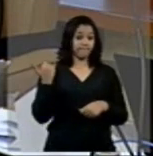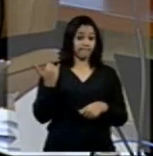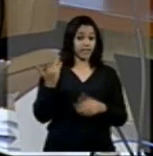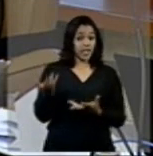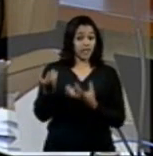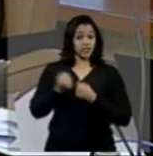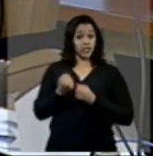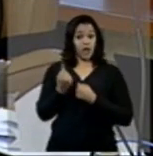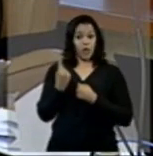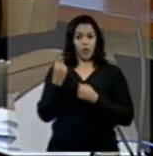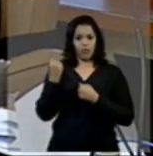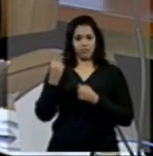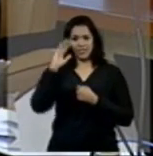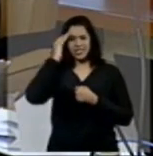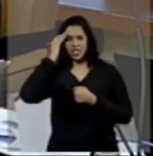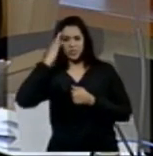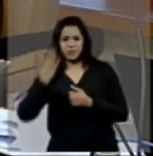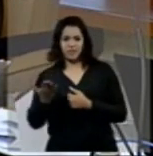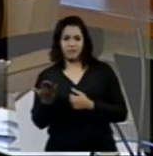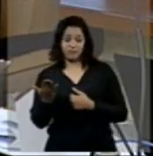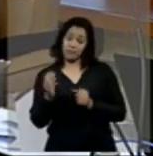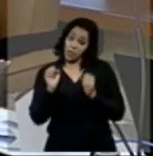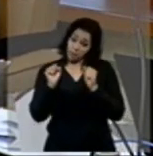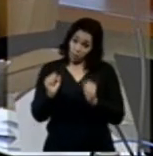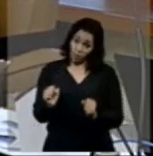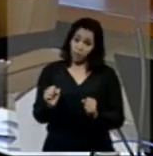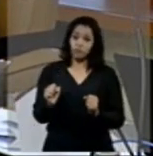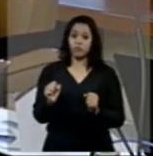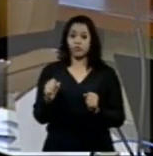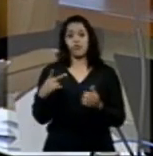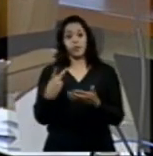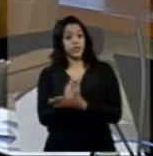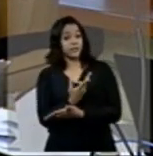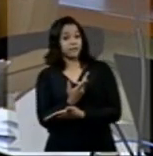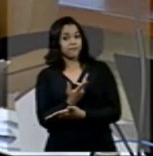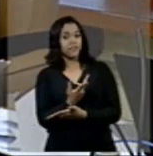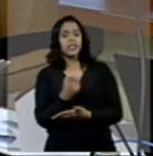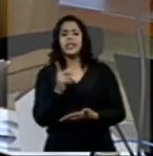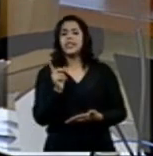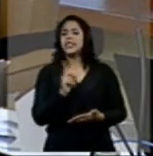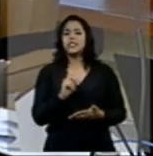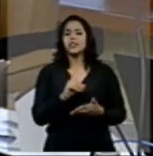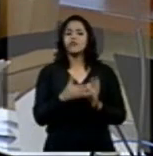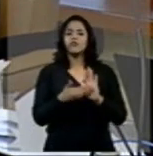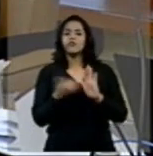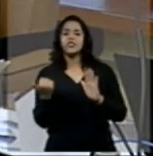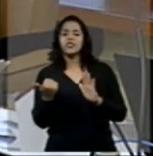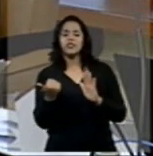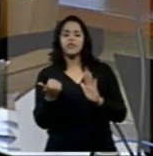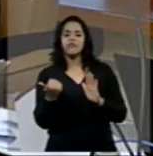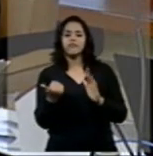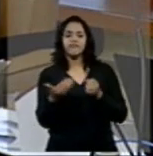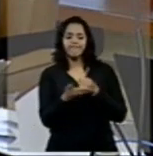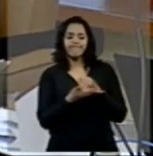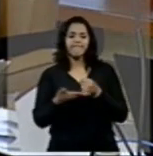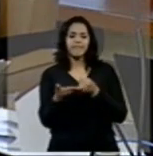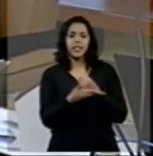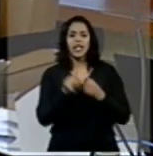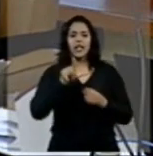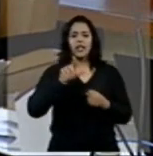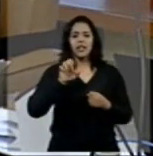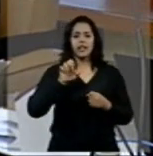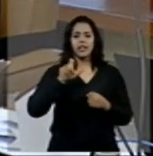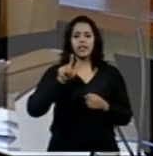um dentre os entendimentos possíveis, não desborda do princípio da legalidade a